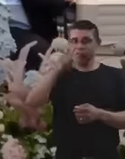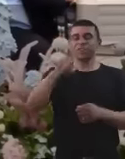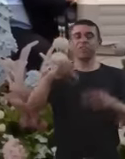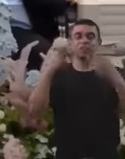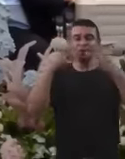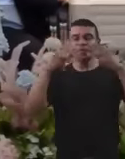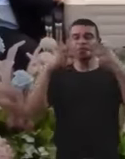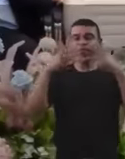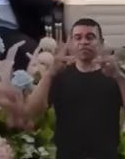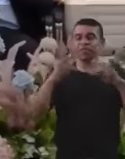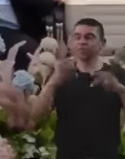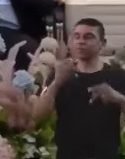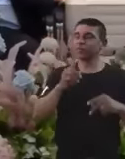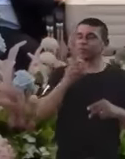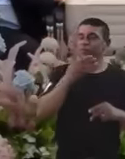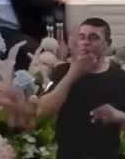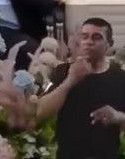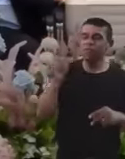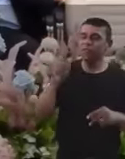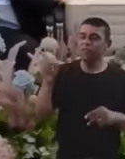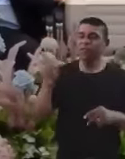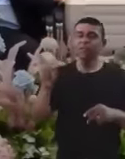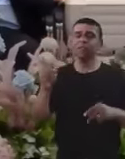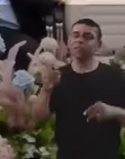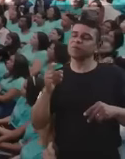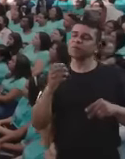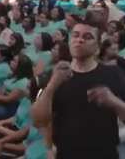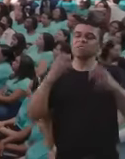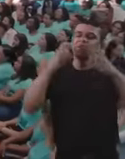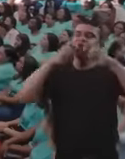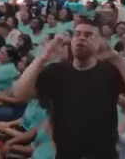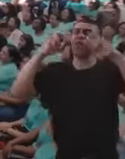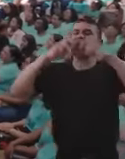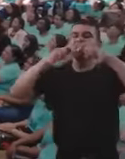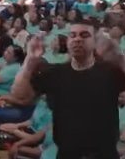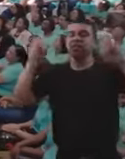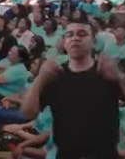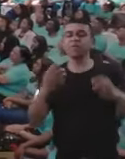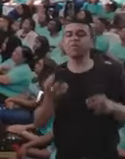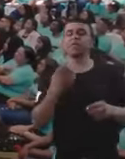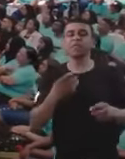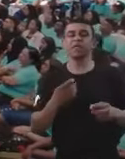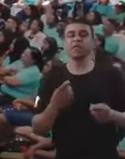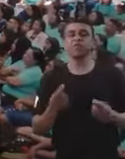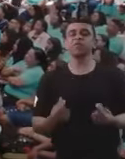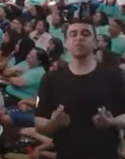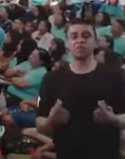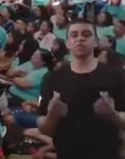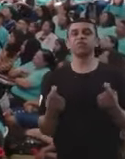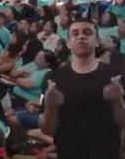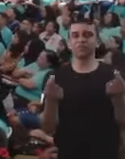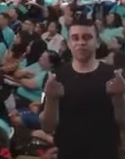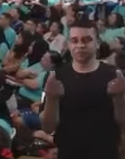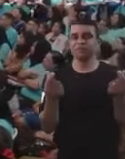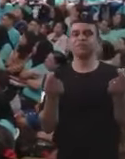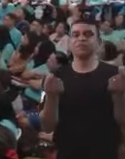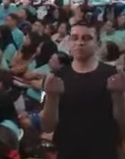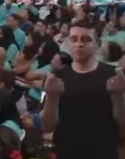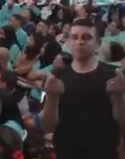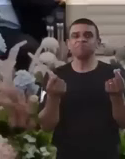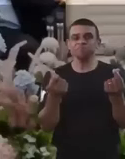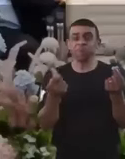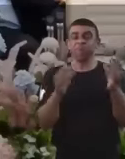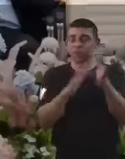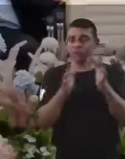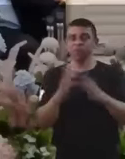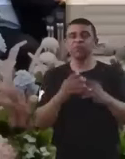pensando em grana, pensando em ficar rico, Jesus está falando com a multidão